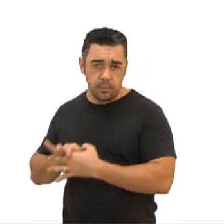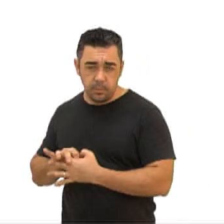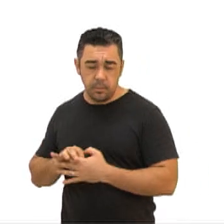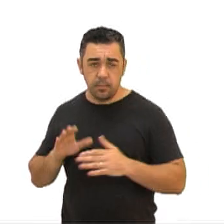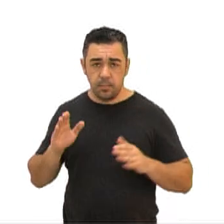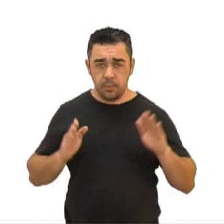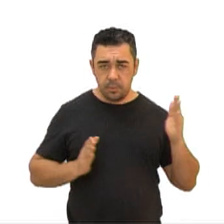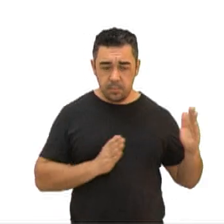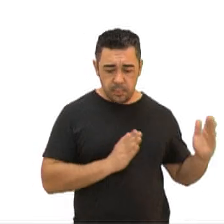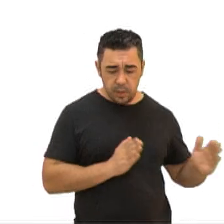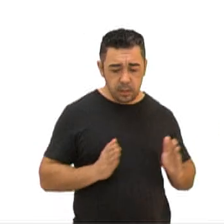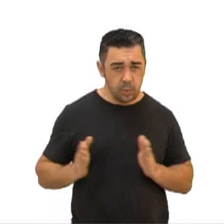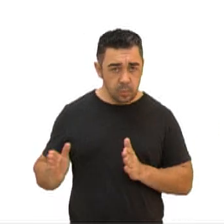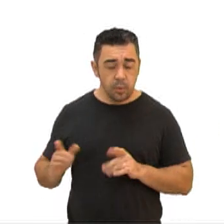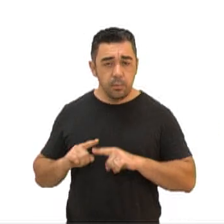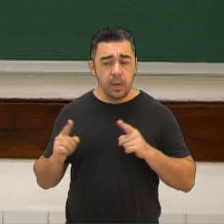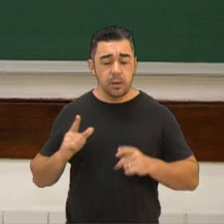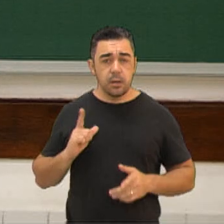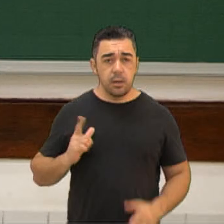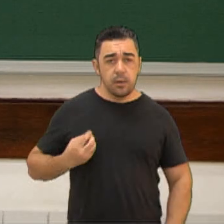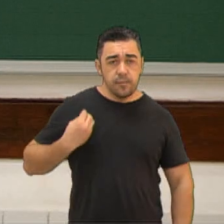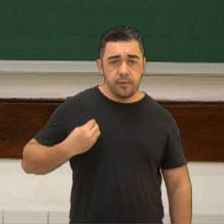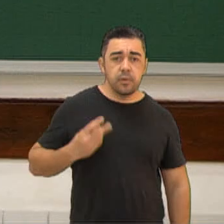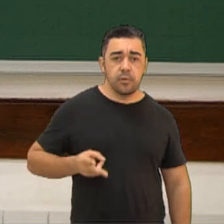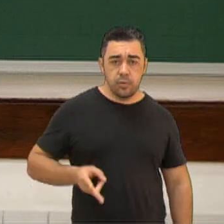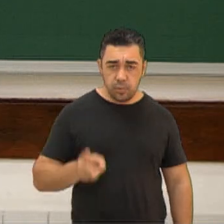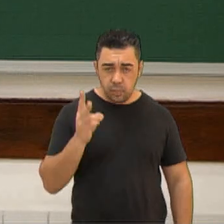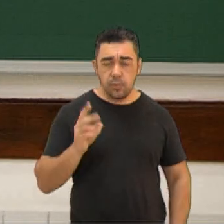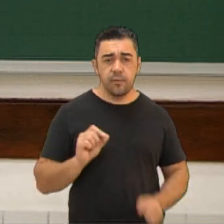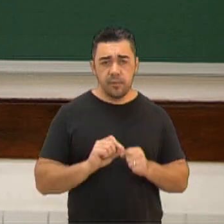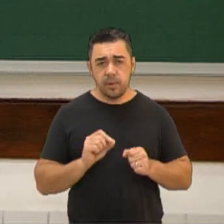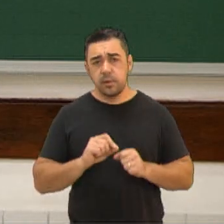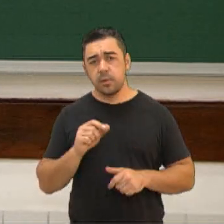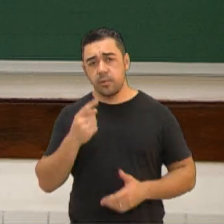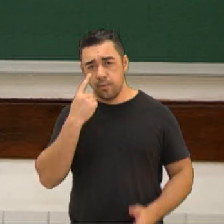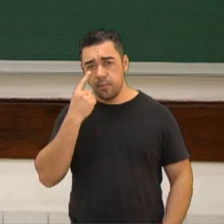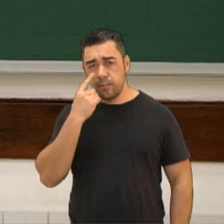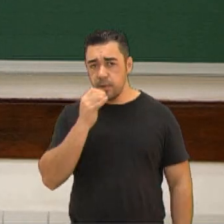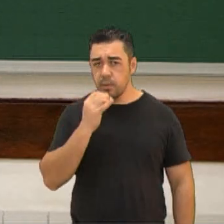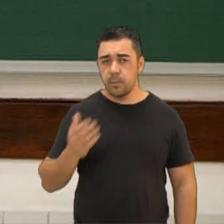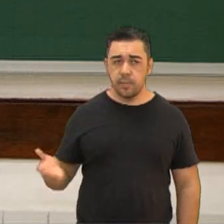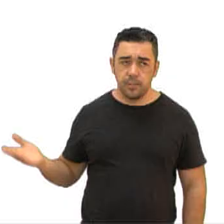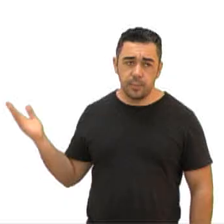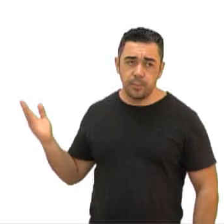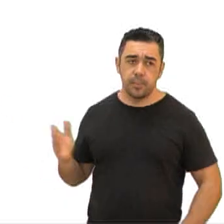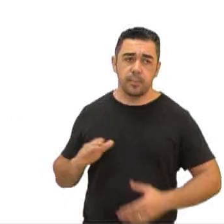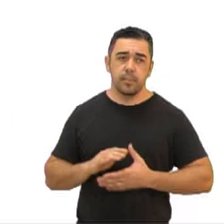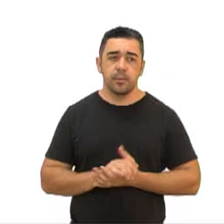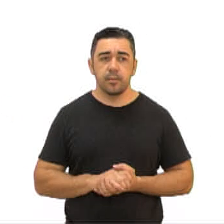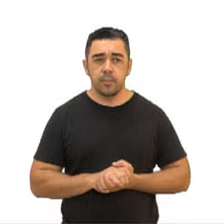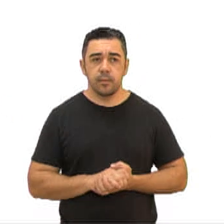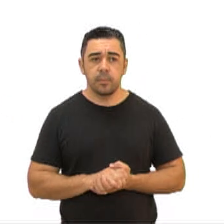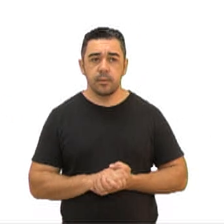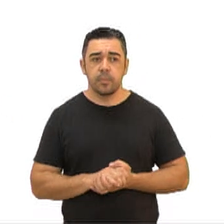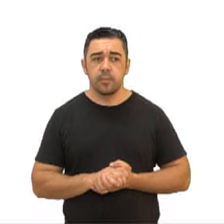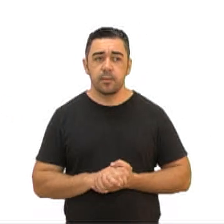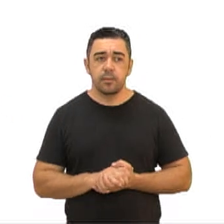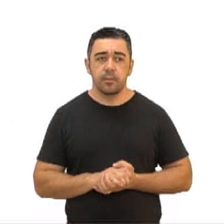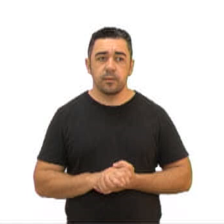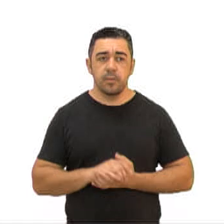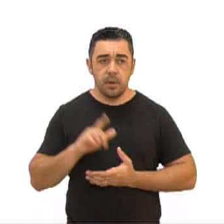Então, como eu falei, ele continuou produzindo durante toda a sua vida os trabalhos cubismo e a gente vai ver alguns exemplos. Bom, essa